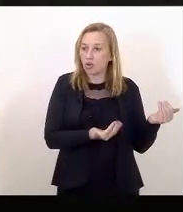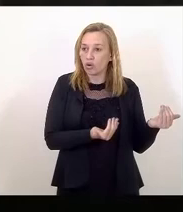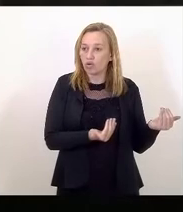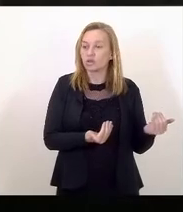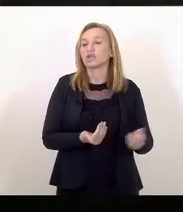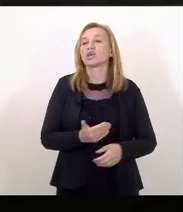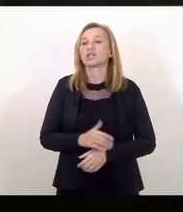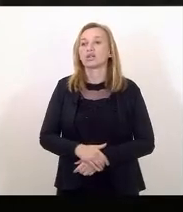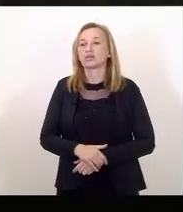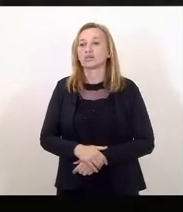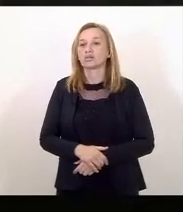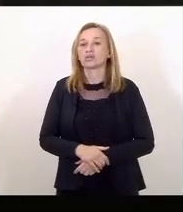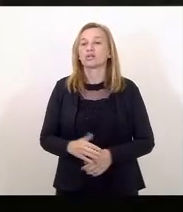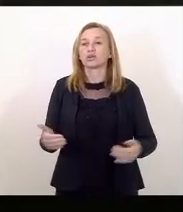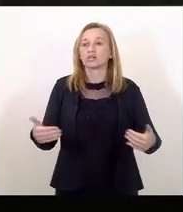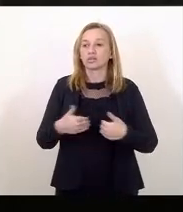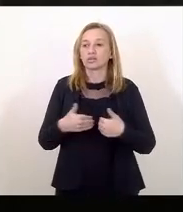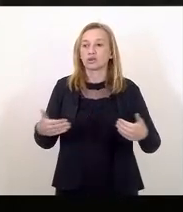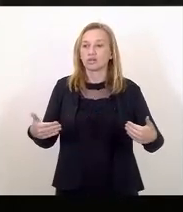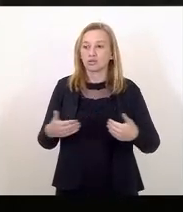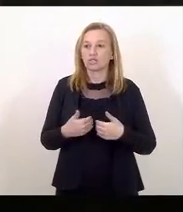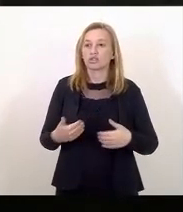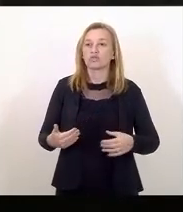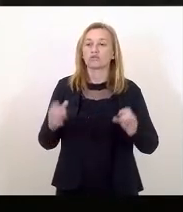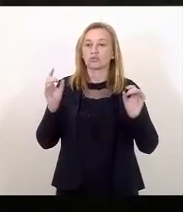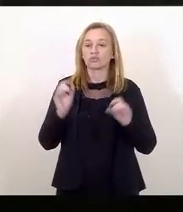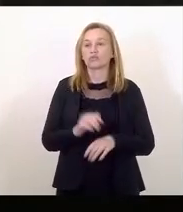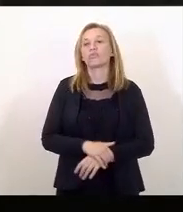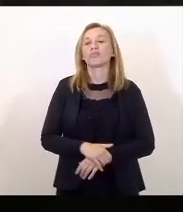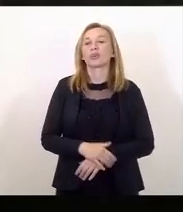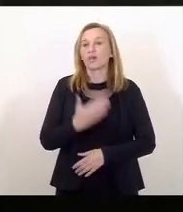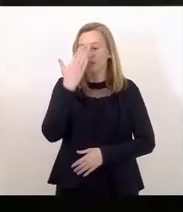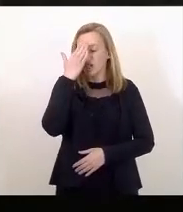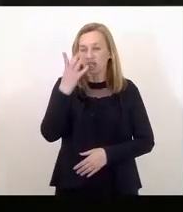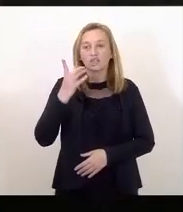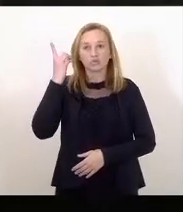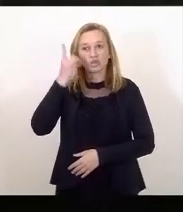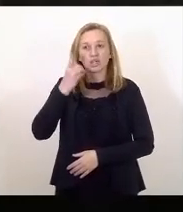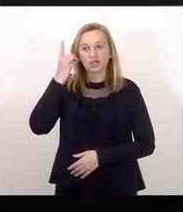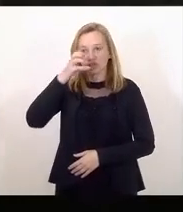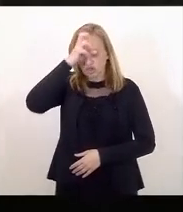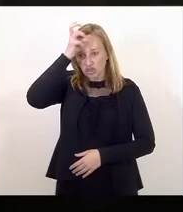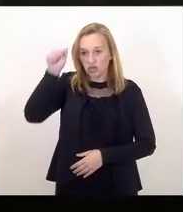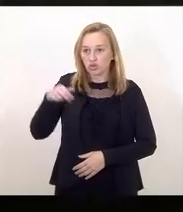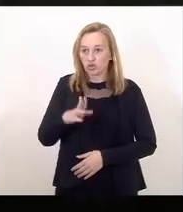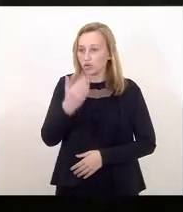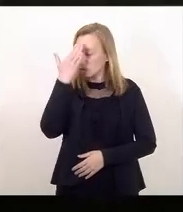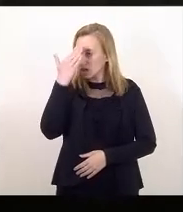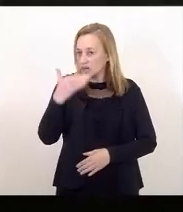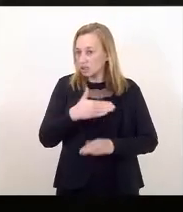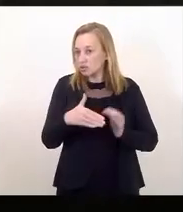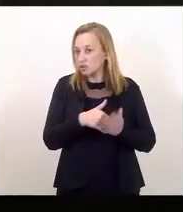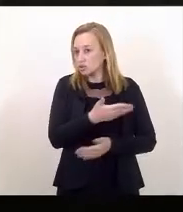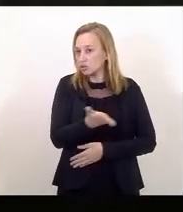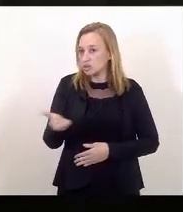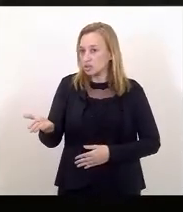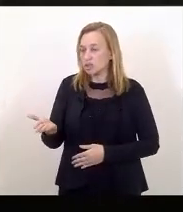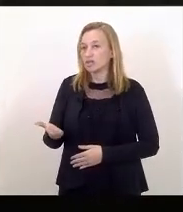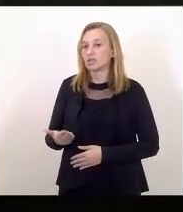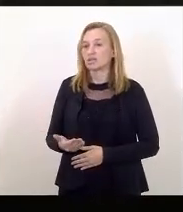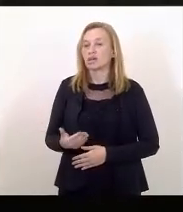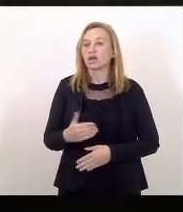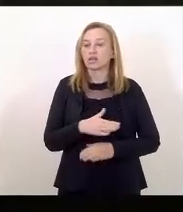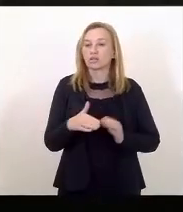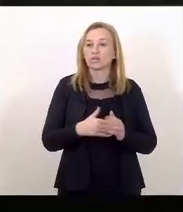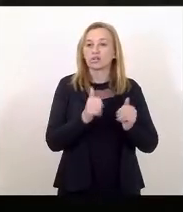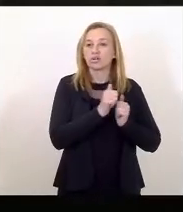essas pessoas portadoras de necessidades especiais. Obrigada, deputada Tia Ju, obrigada a todas e todos e, sobretudo, àqueles